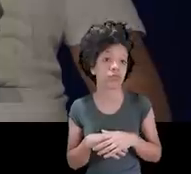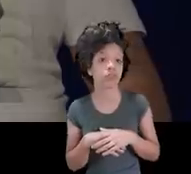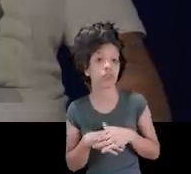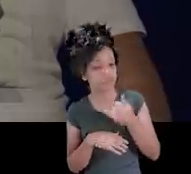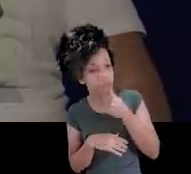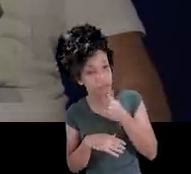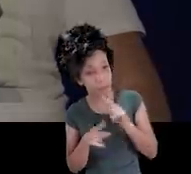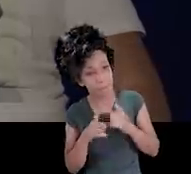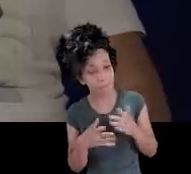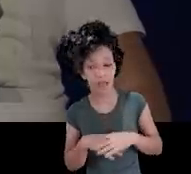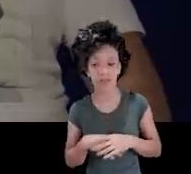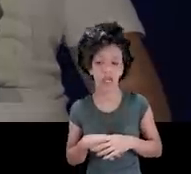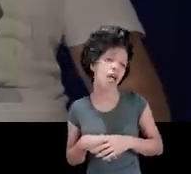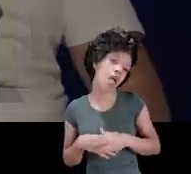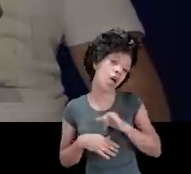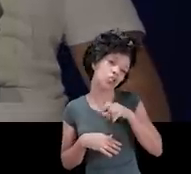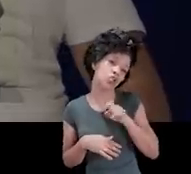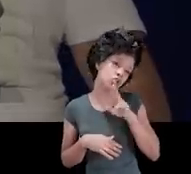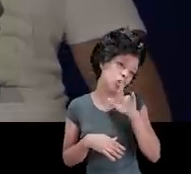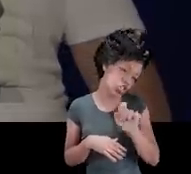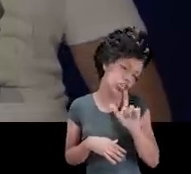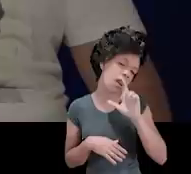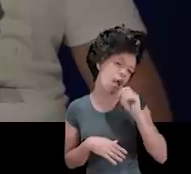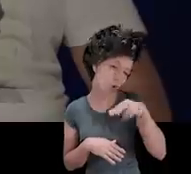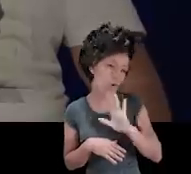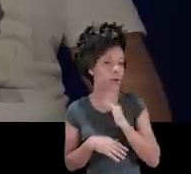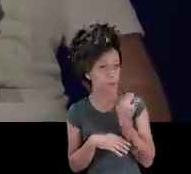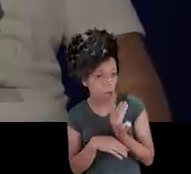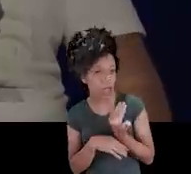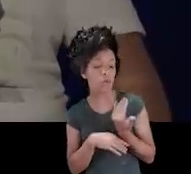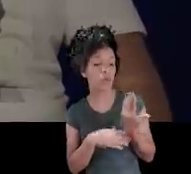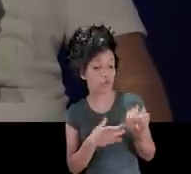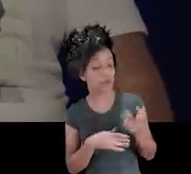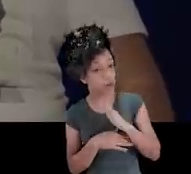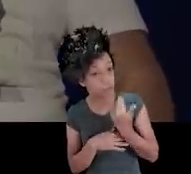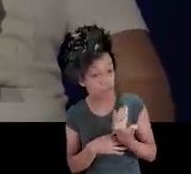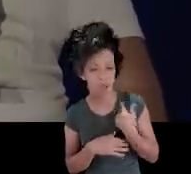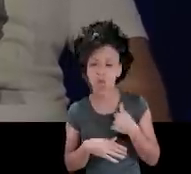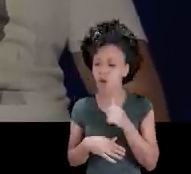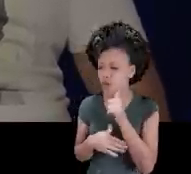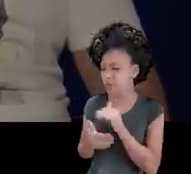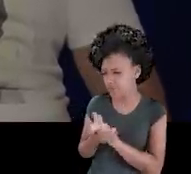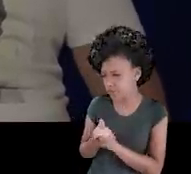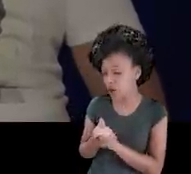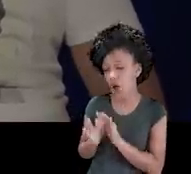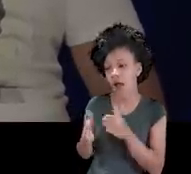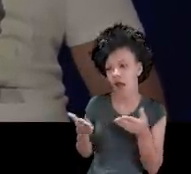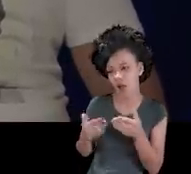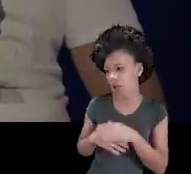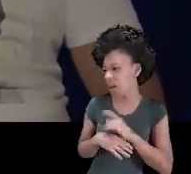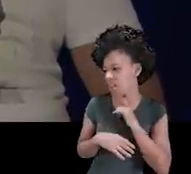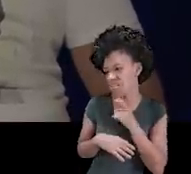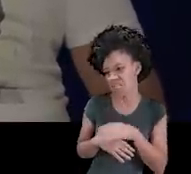infelizmente, aconteceu do Jorge Lafon não estar mais entre nós, ele faleceu. E quando ele faleceu, aí eu cheguei para minha esposa e falei assim, agora